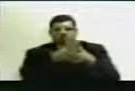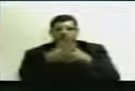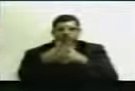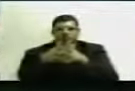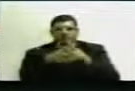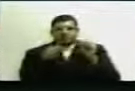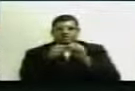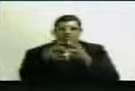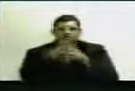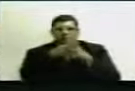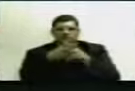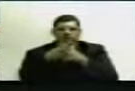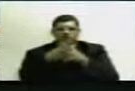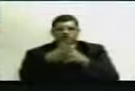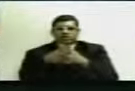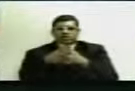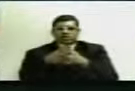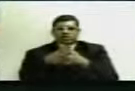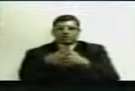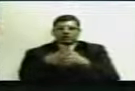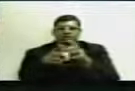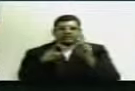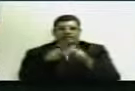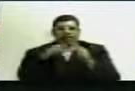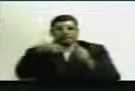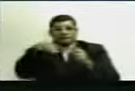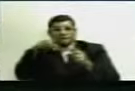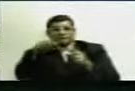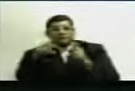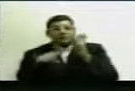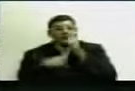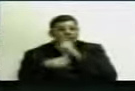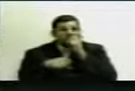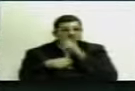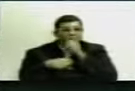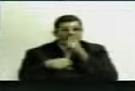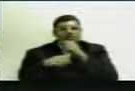achincalhar, desmoralizar a Constituição do Estado do Amazonas.